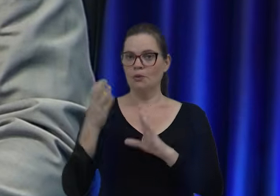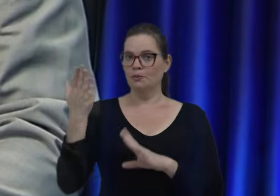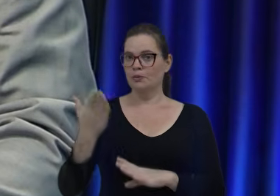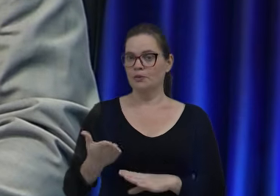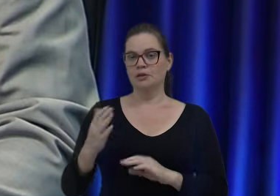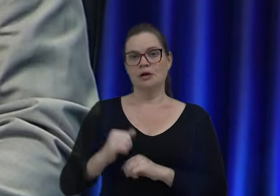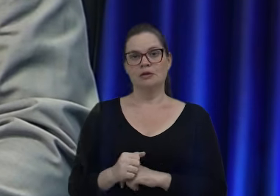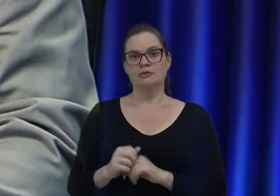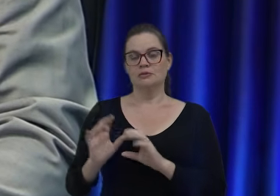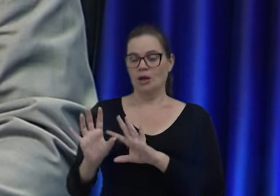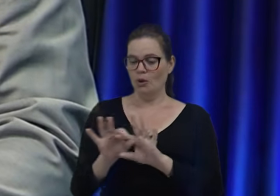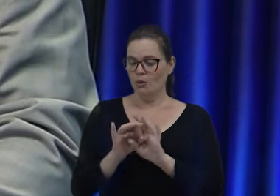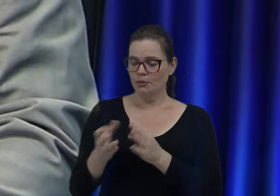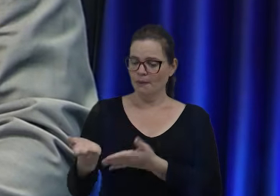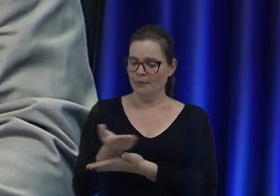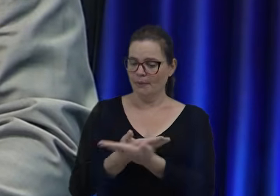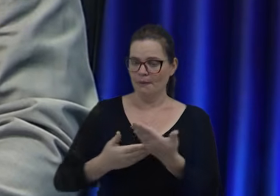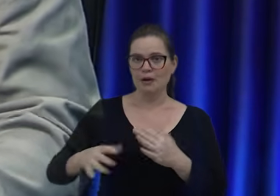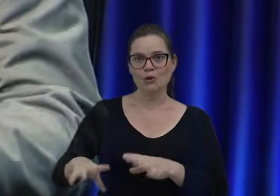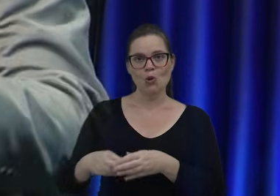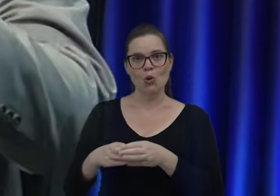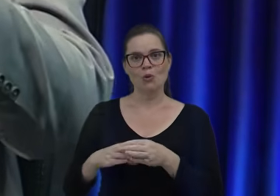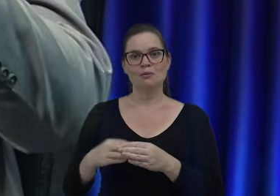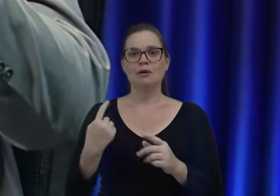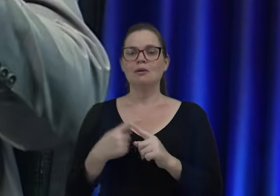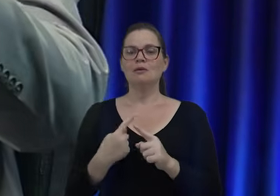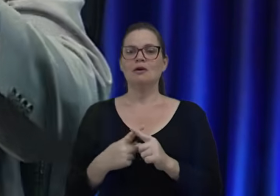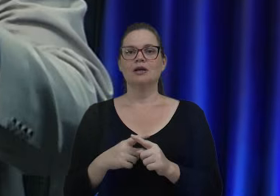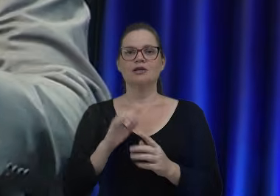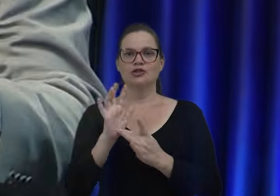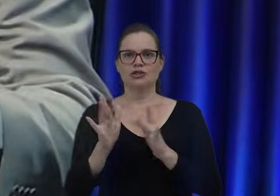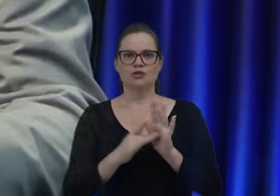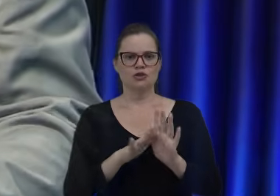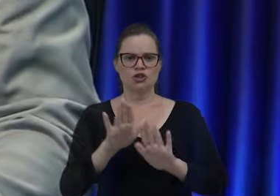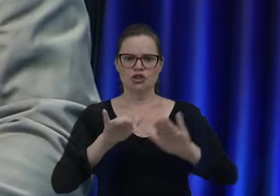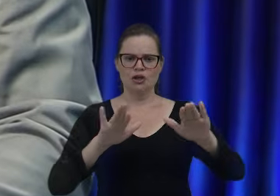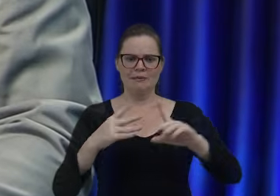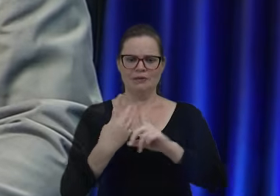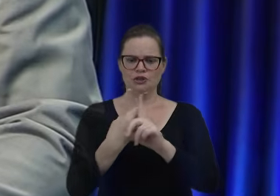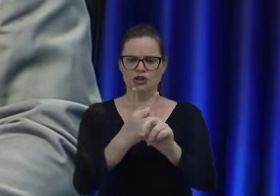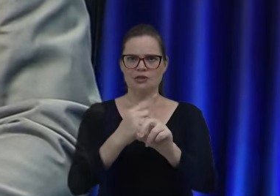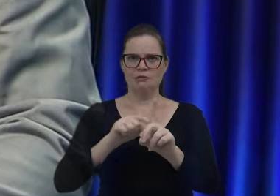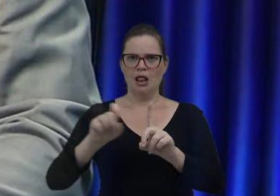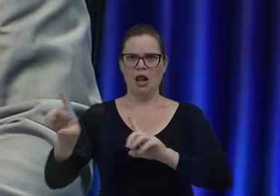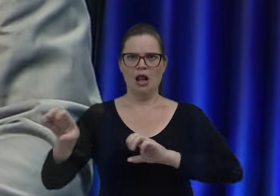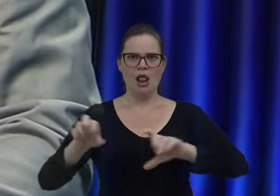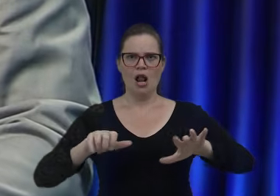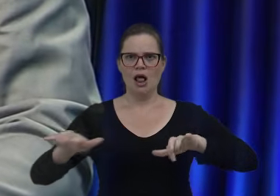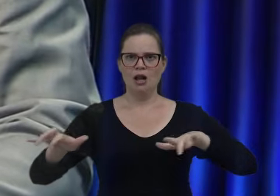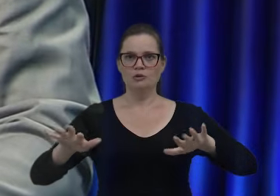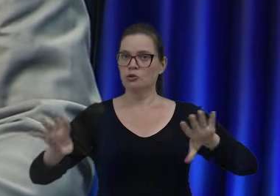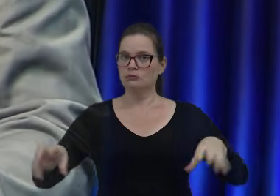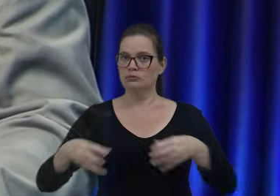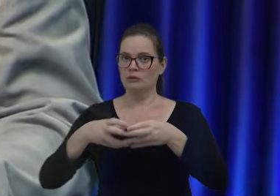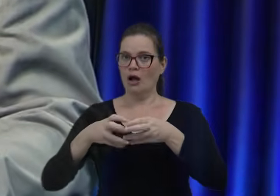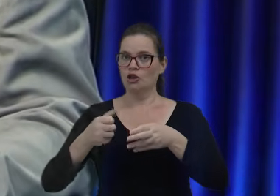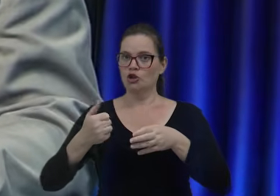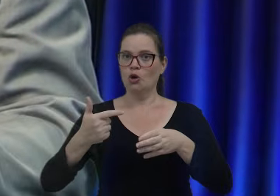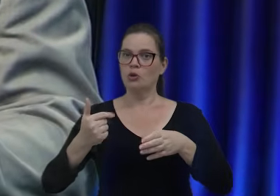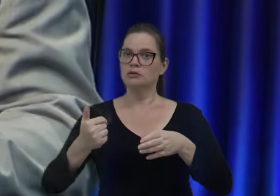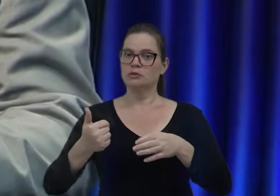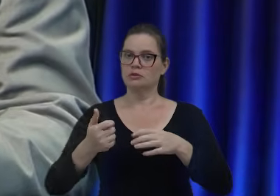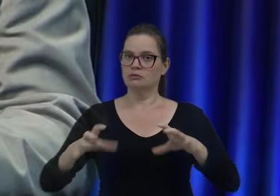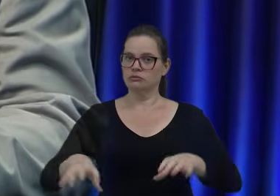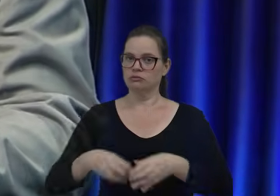igreja. Isso. Então, Jesus não chamou um discípulo para viver separado, isolado. Não. Chamou 12